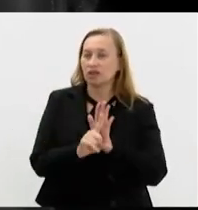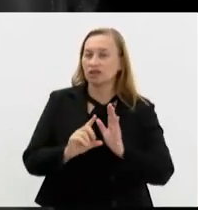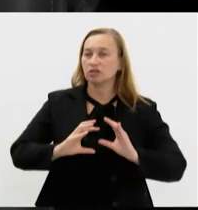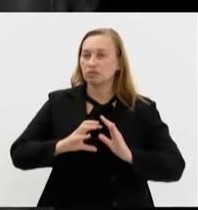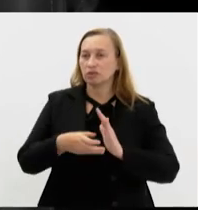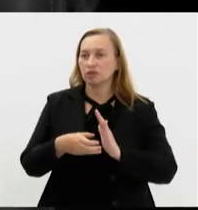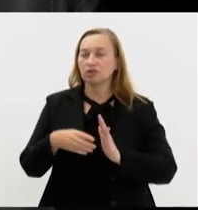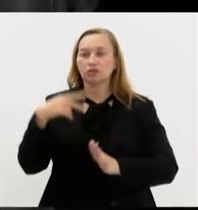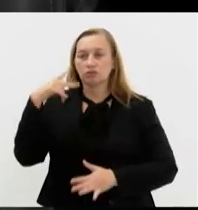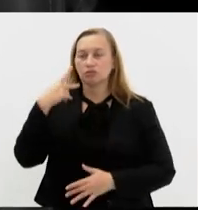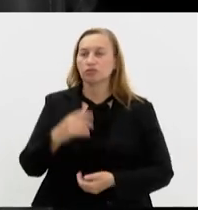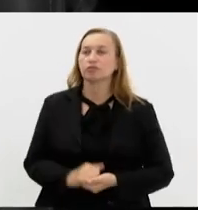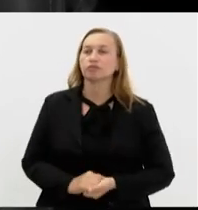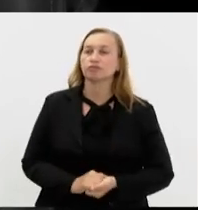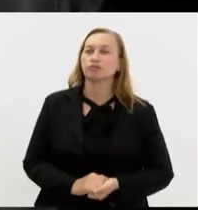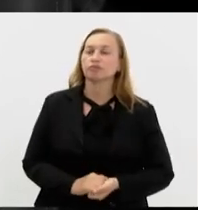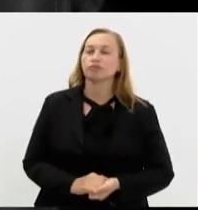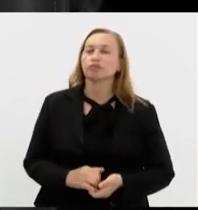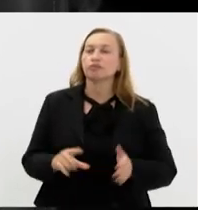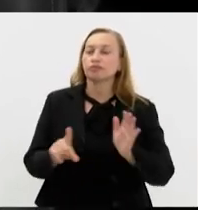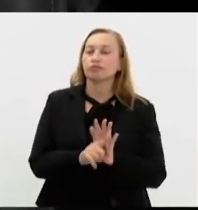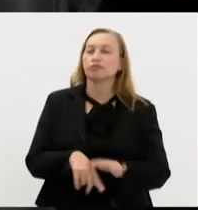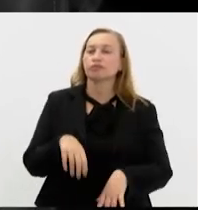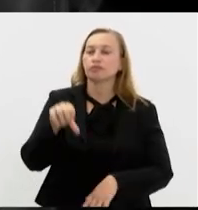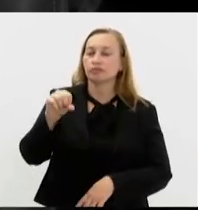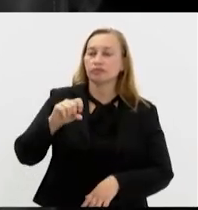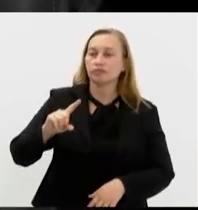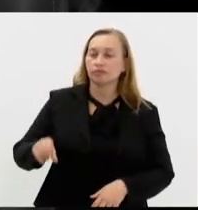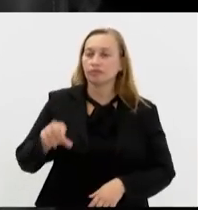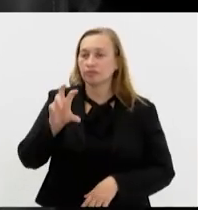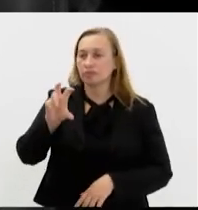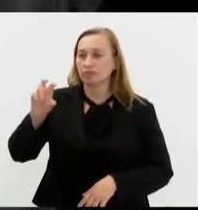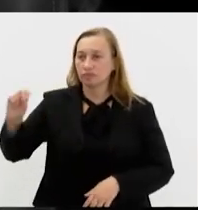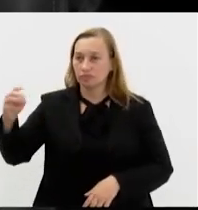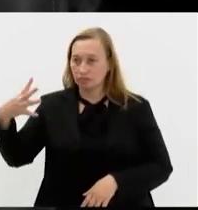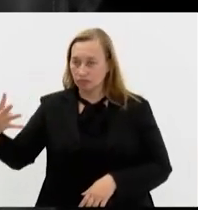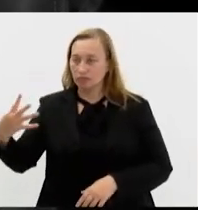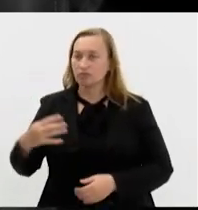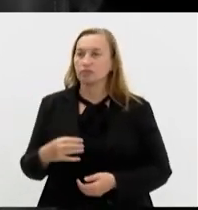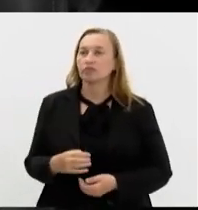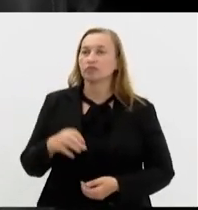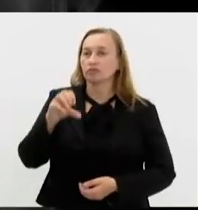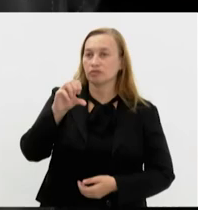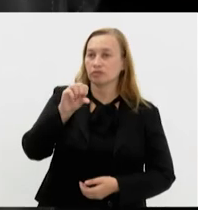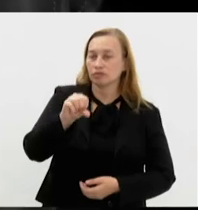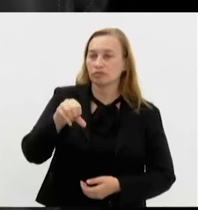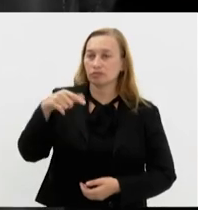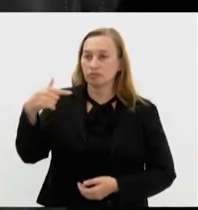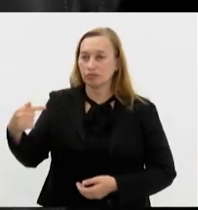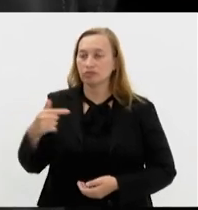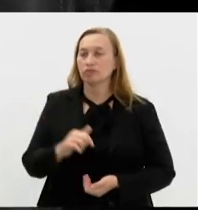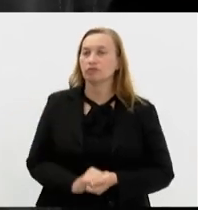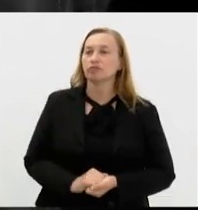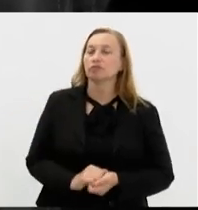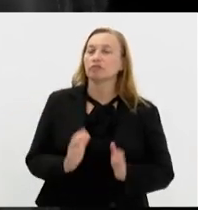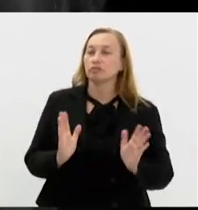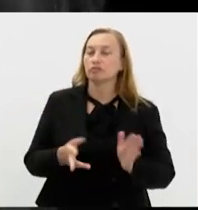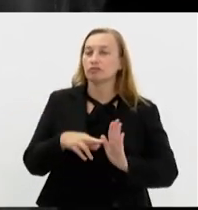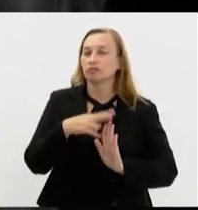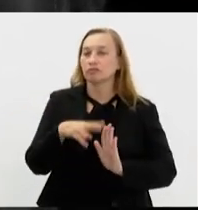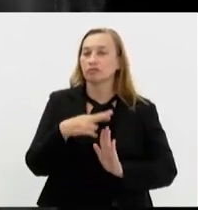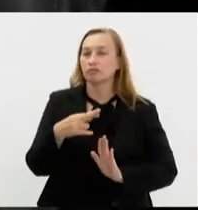políticos na na lei 9504 de 97 a lei geral das eleições e agora na resolução